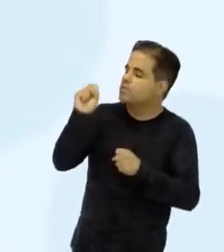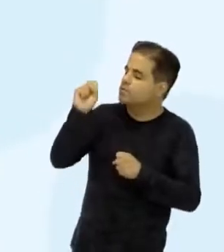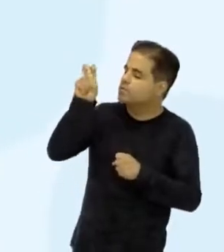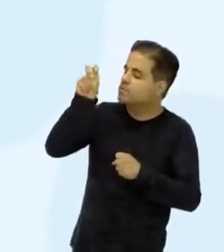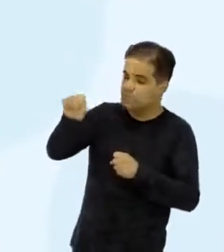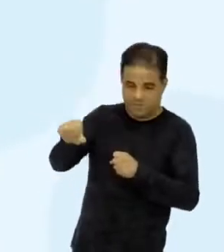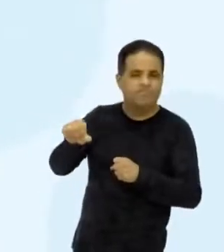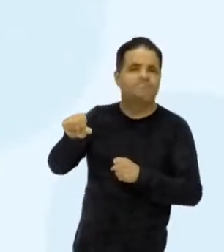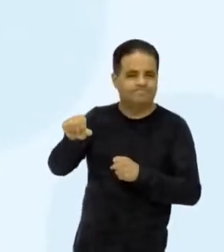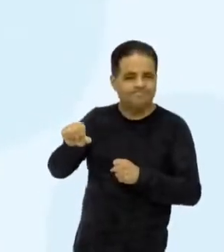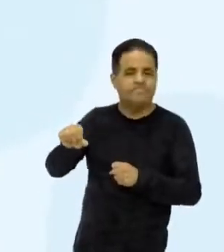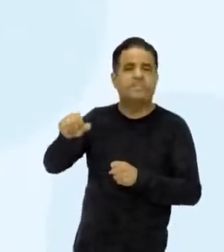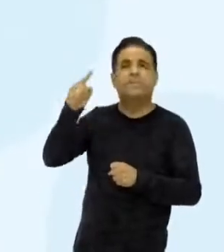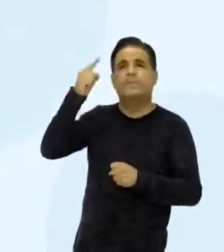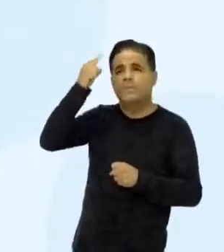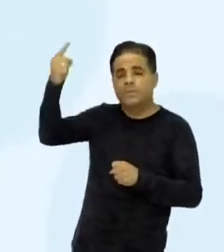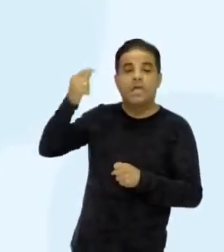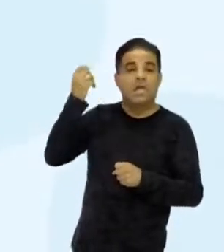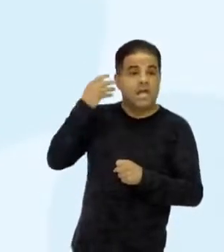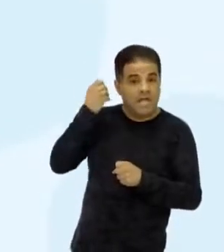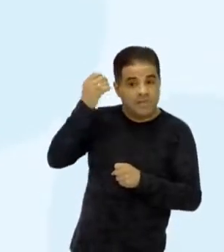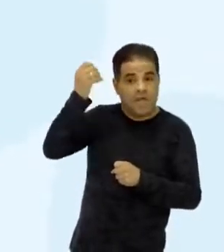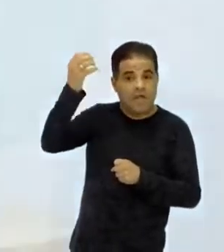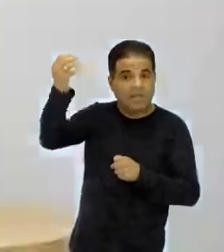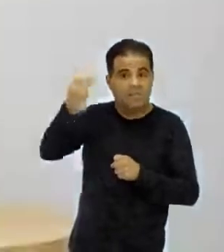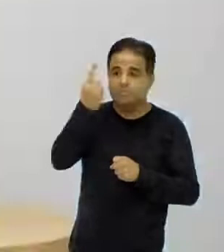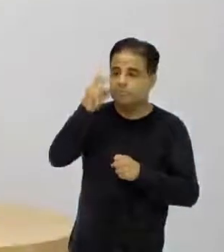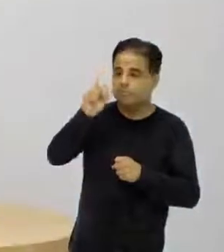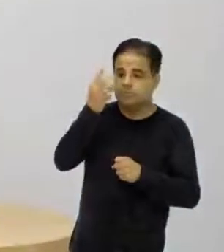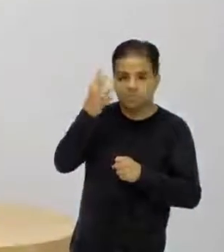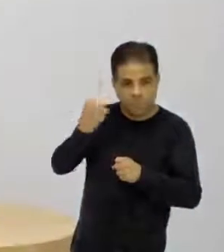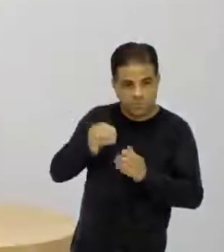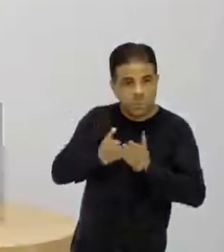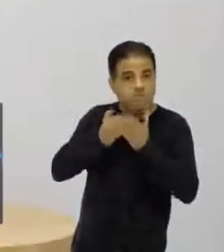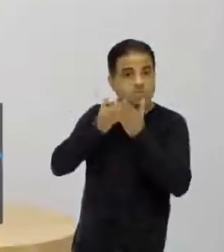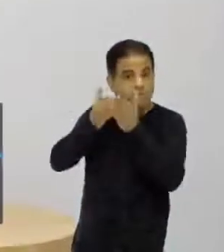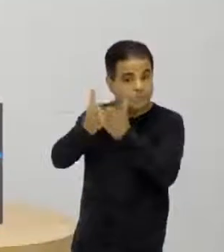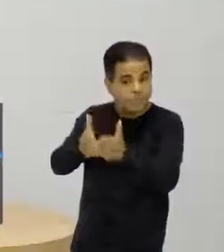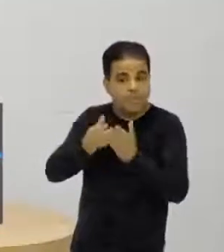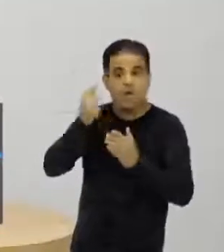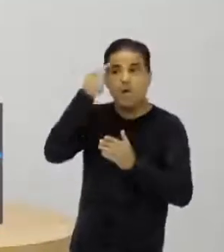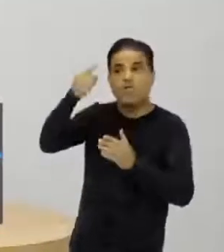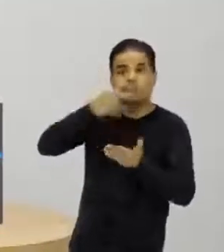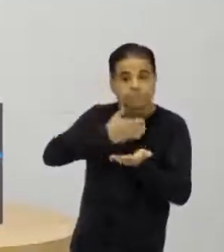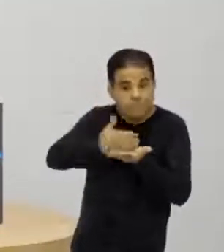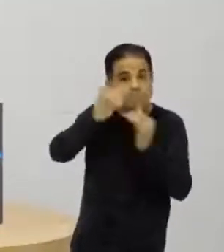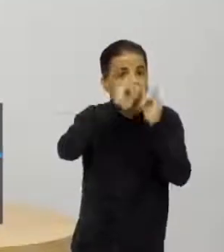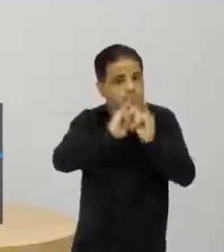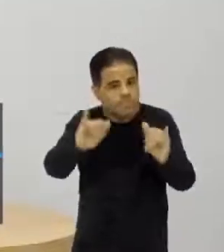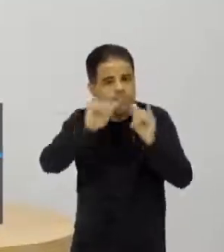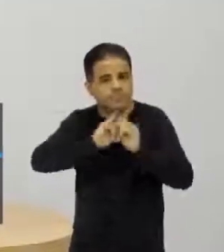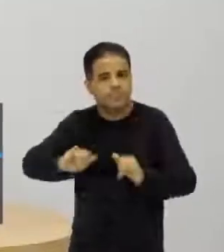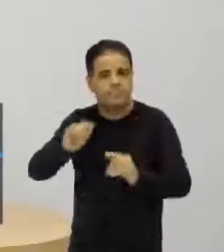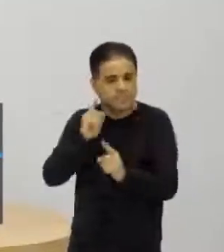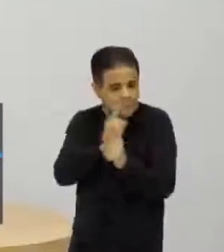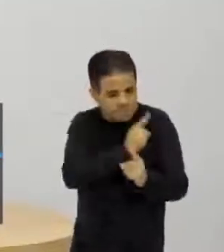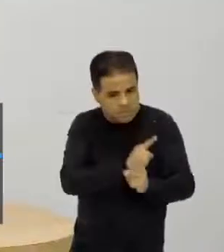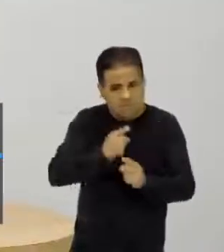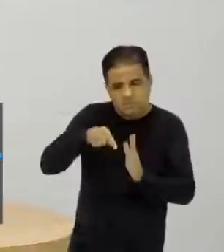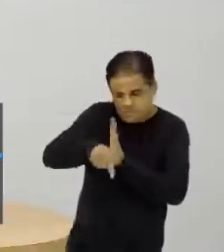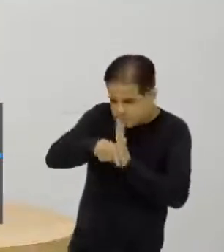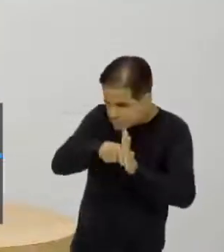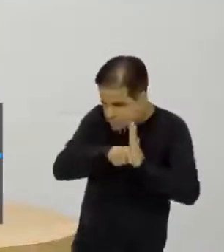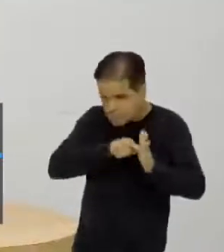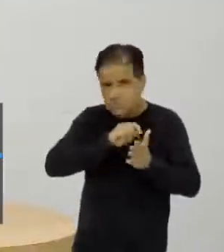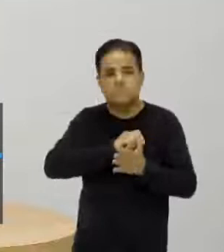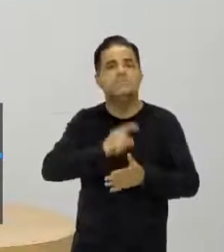1859. Então, olha só, ele viajou em 1830 a bordo do Beagle, mas ele só publicou os seus achados e a sua